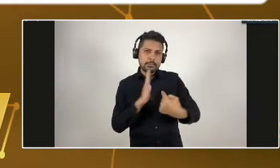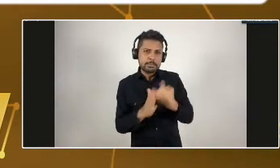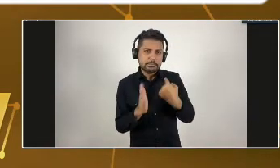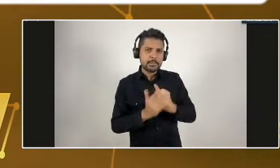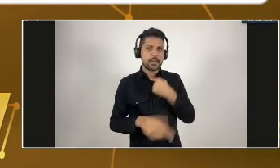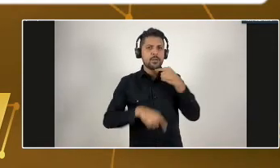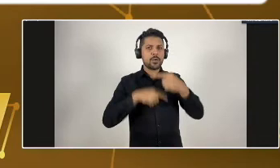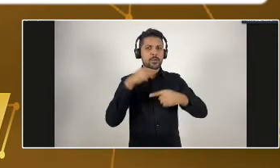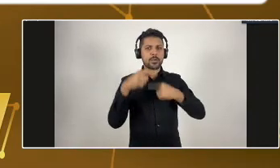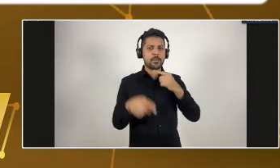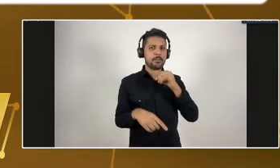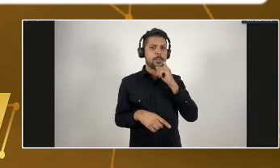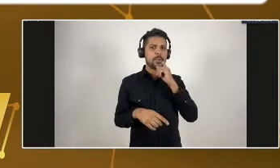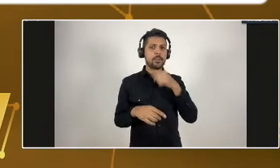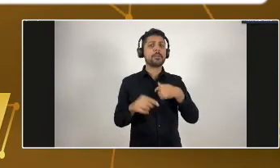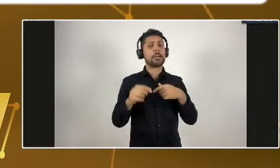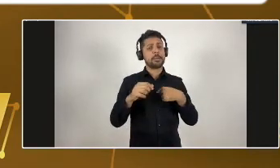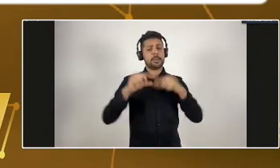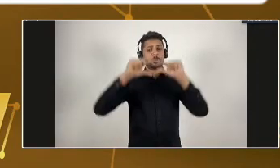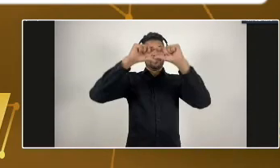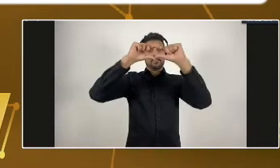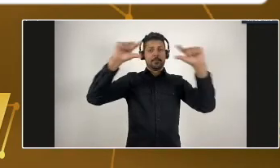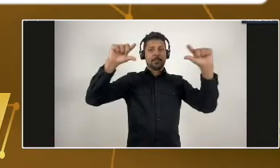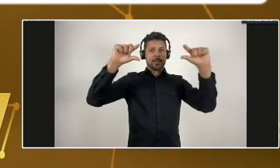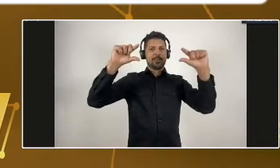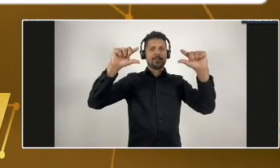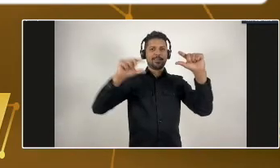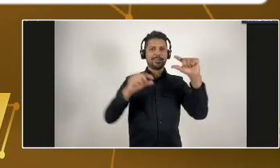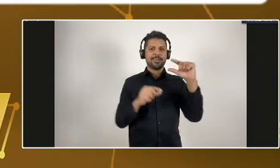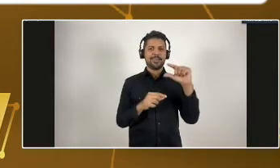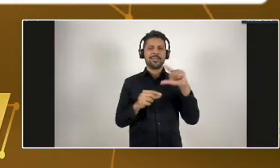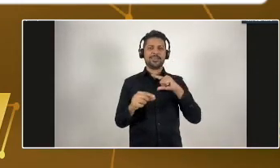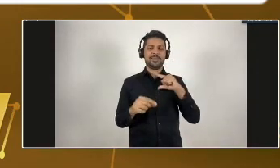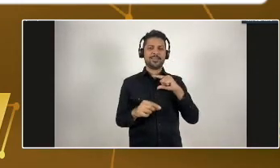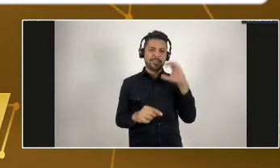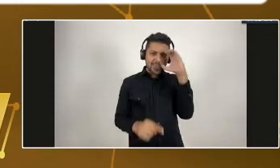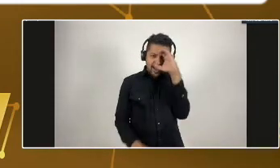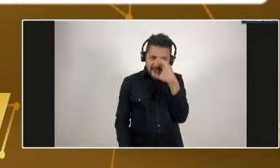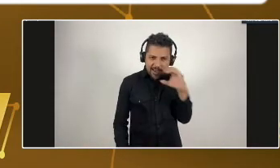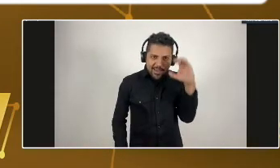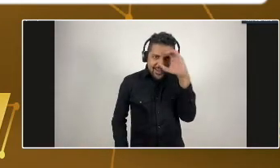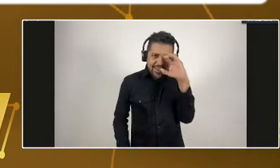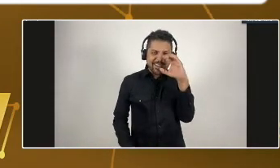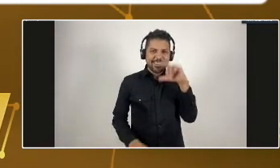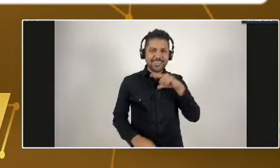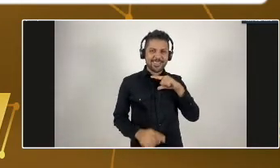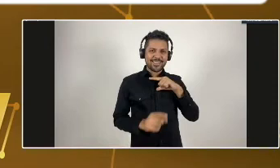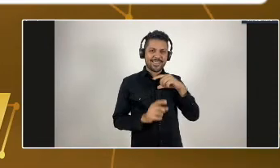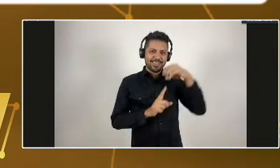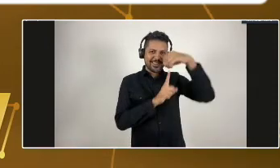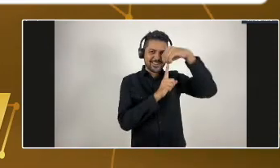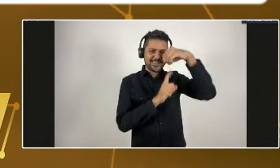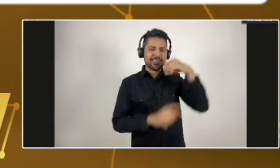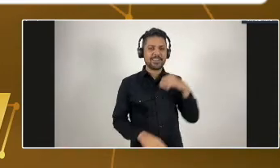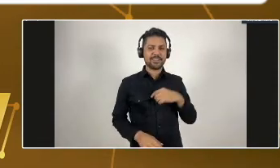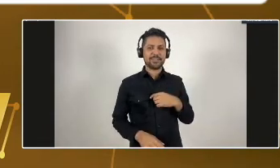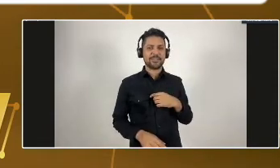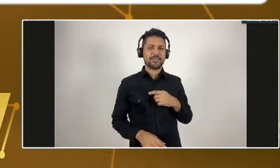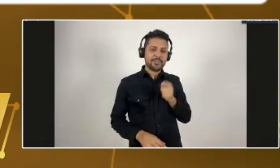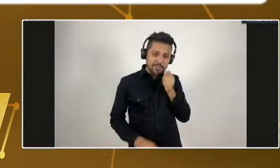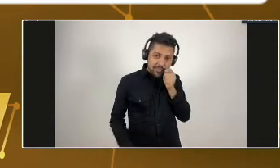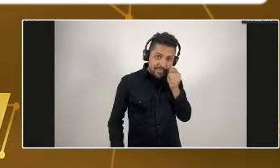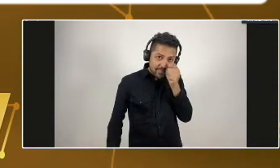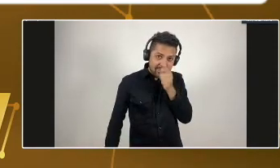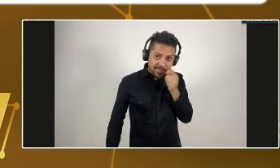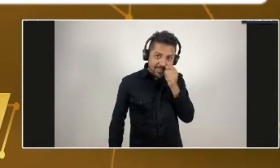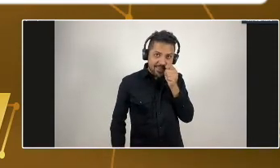a busca. A gente pode fazer busca por camadas, né, por usinas, por linhas, por subestação. Pode fazer busca geral,